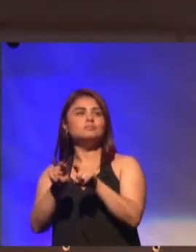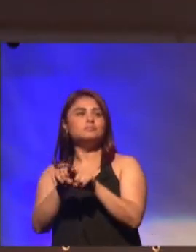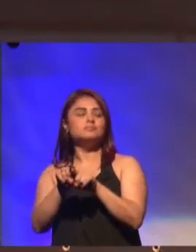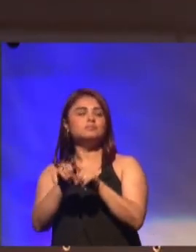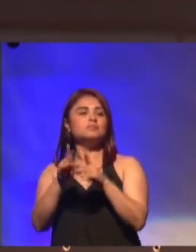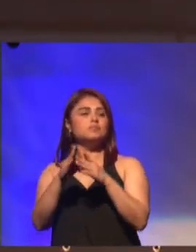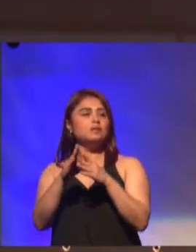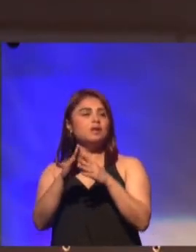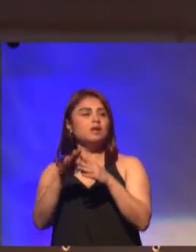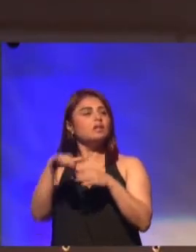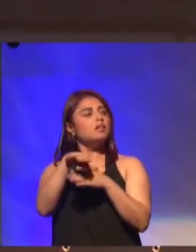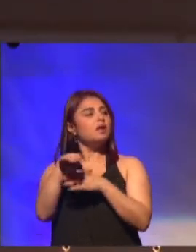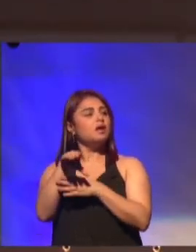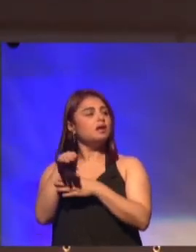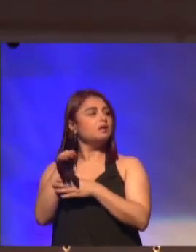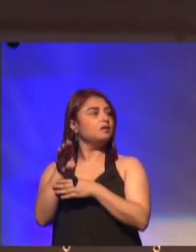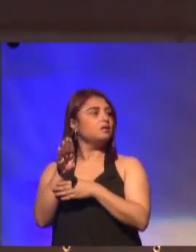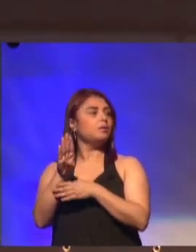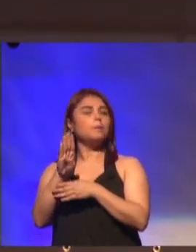botecnologia?